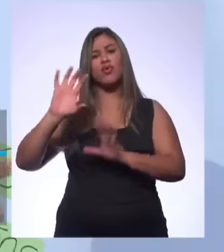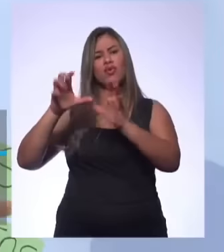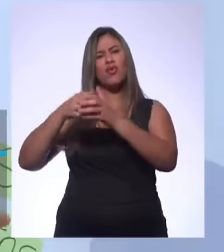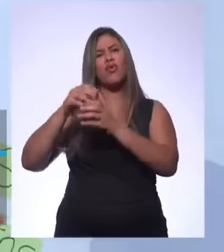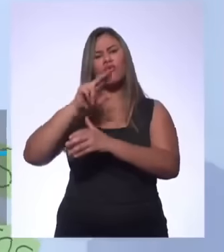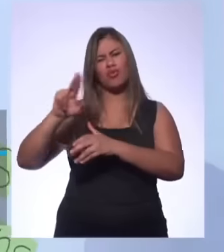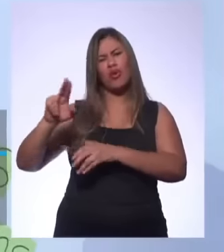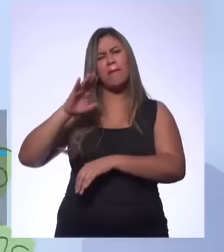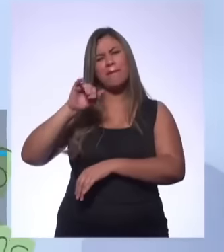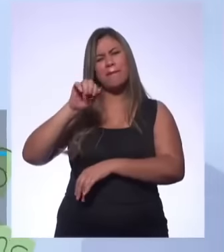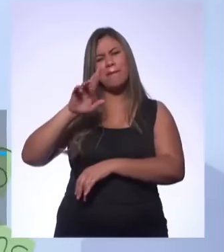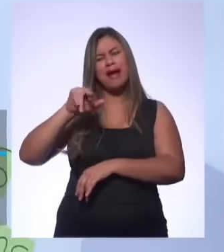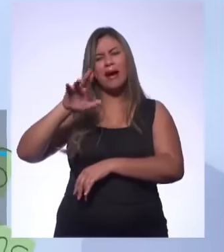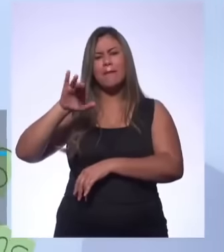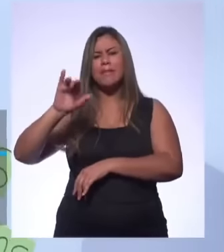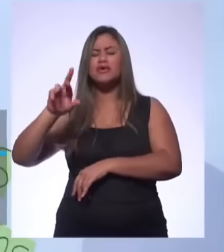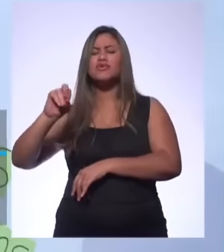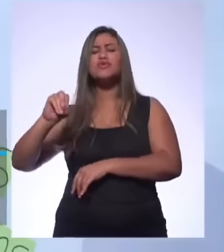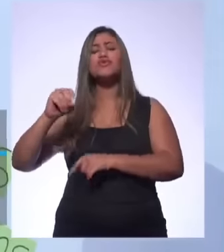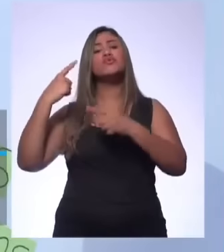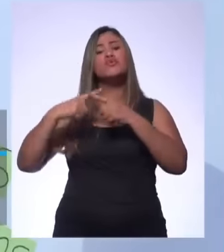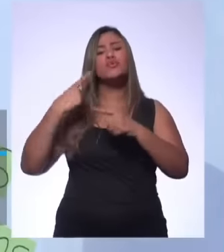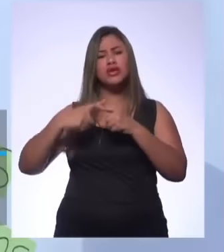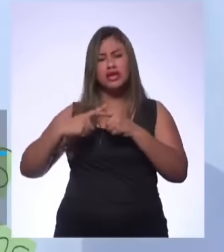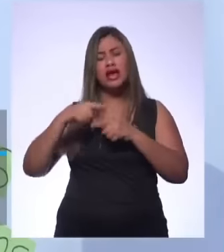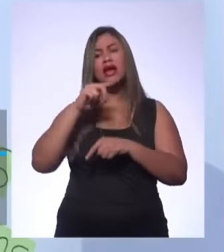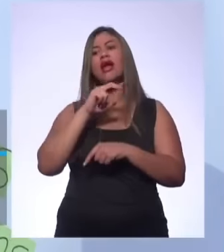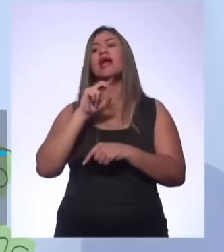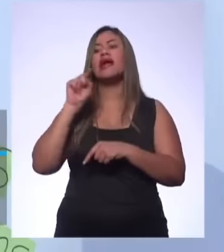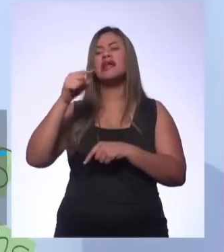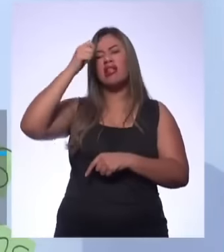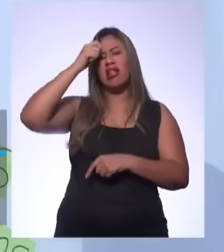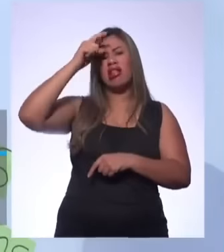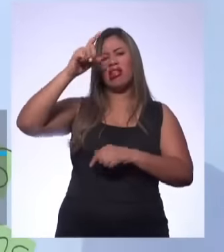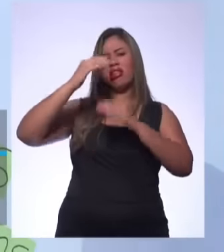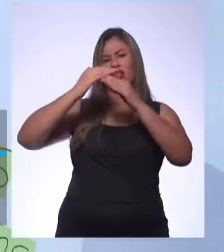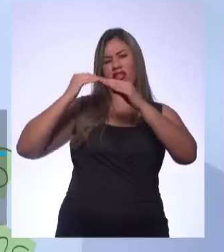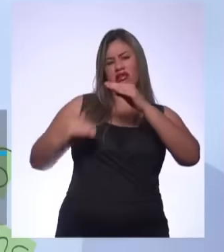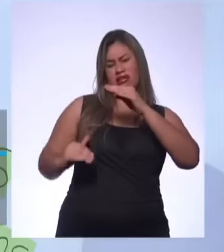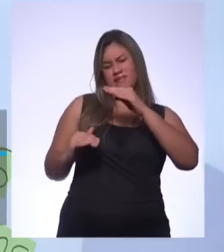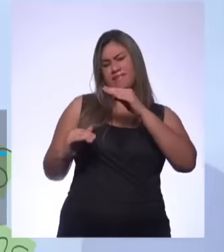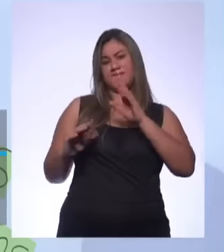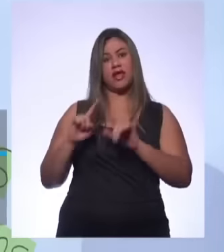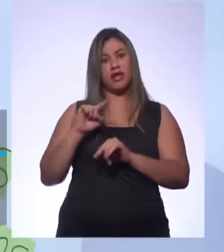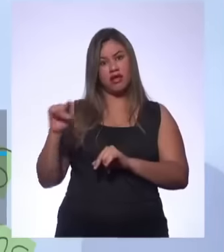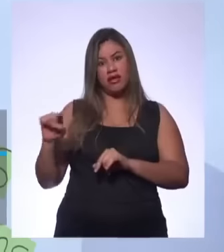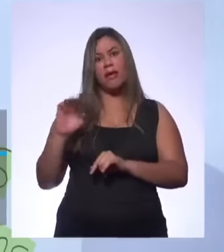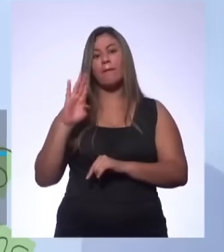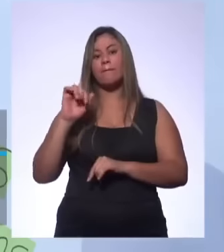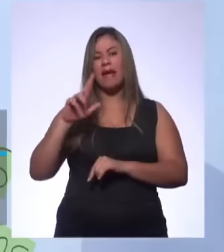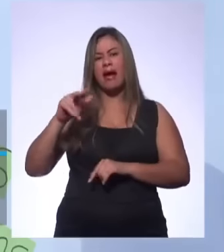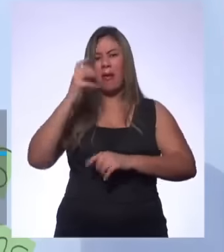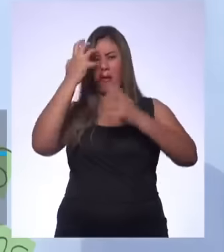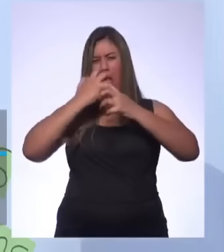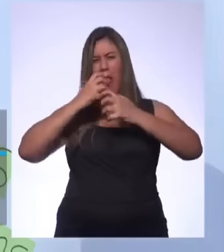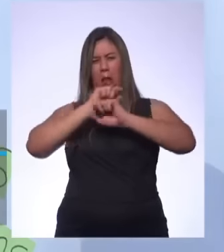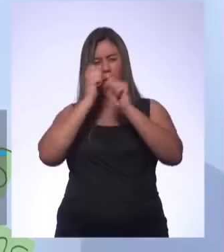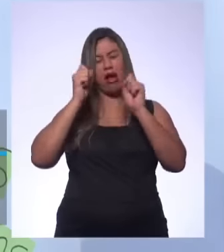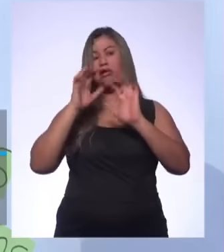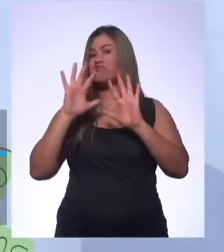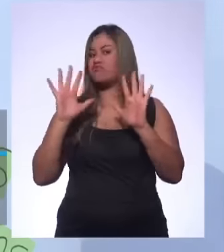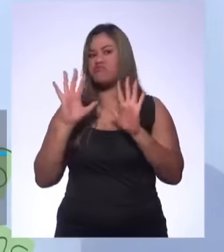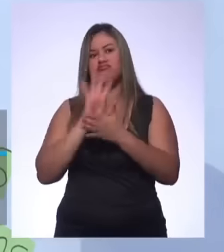vocês sabem que eles eram chamados de bárbaros porque os romanos achavam que a cultura deles era inferior, só por isso, certo? Foram chamados de bárbaros aí de uma